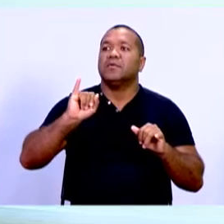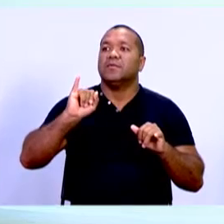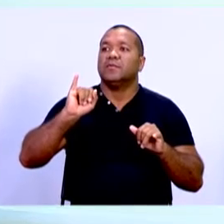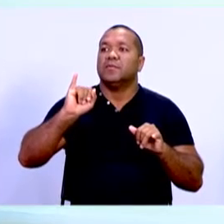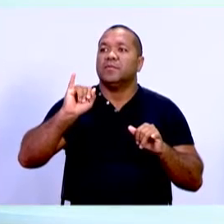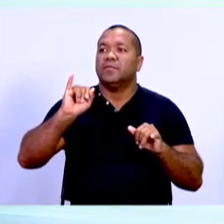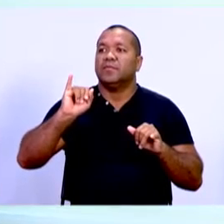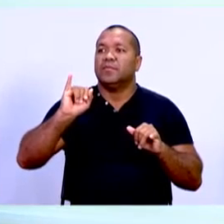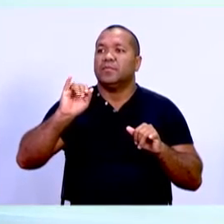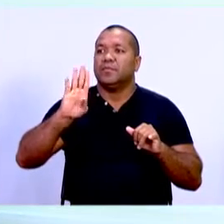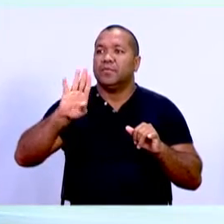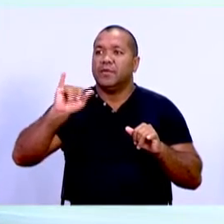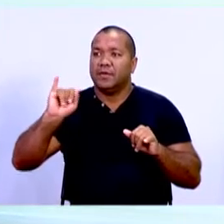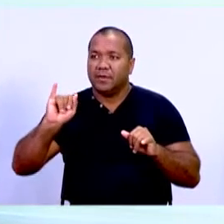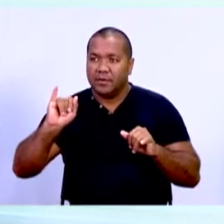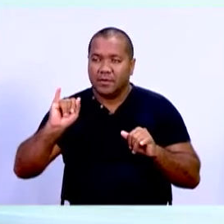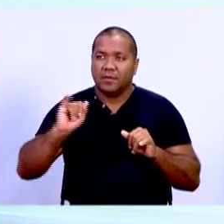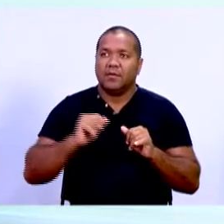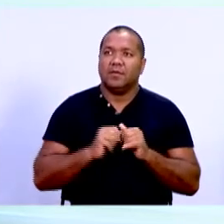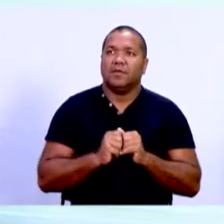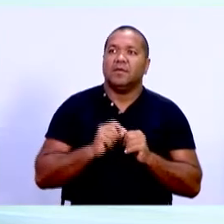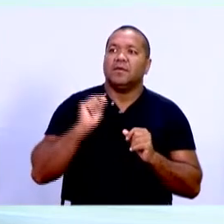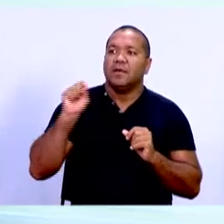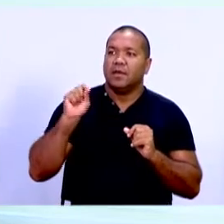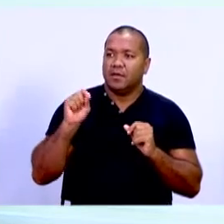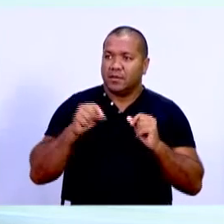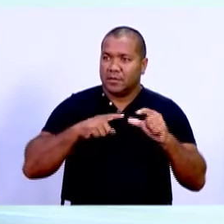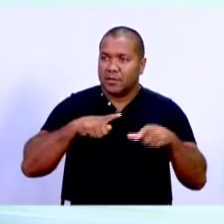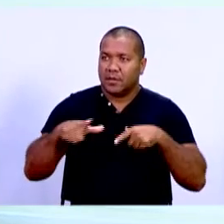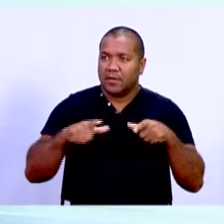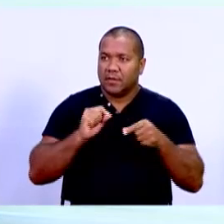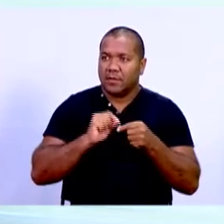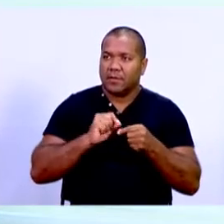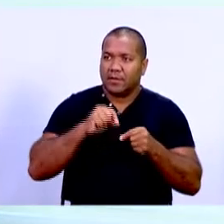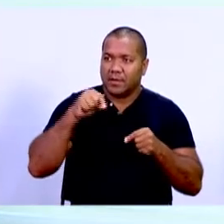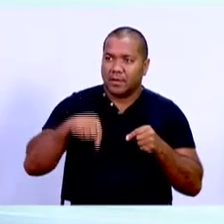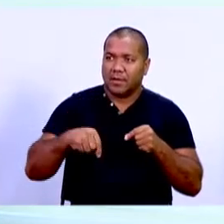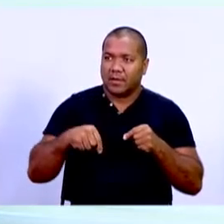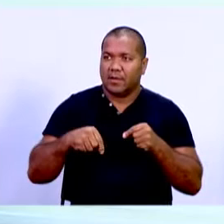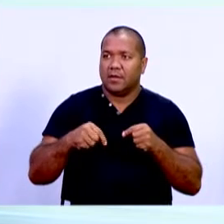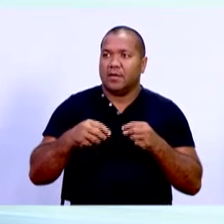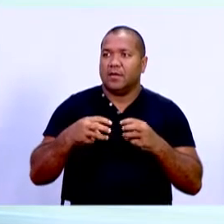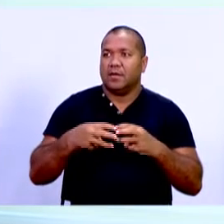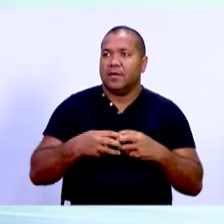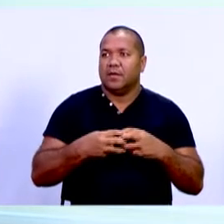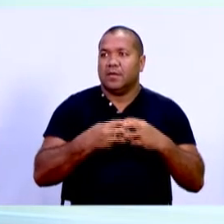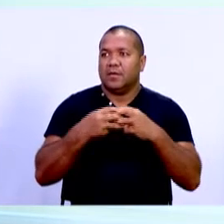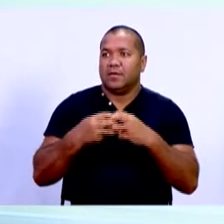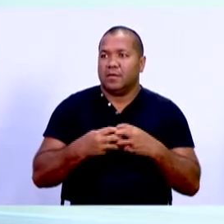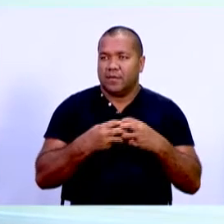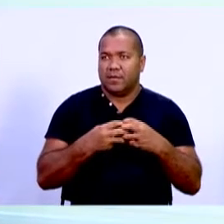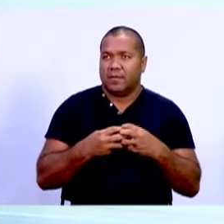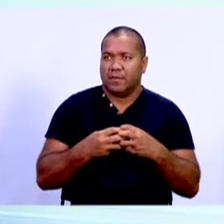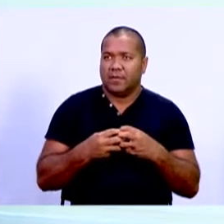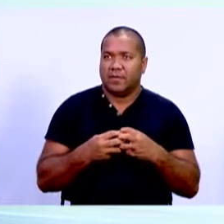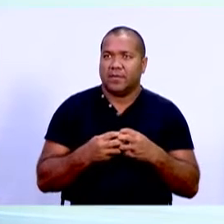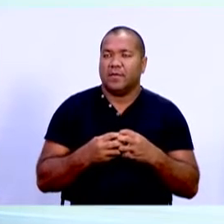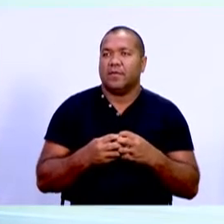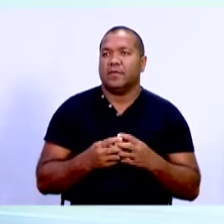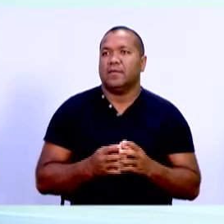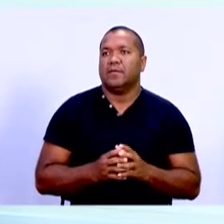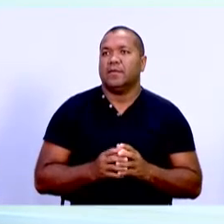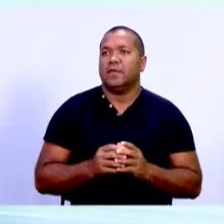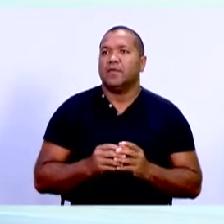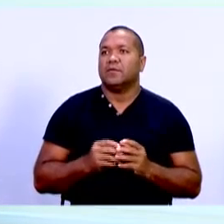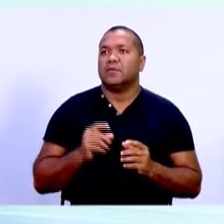Intelligence. E é exatamente isso que é feito aqui no Instituto Federal. Então, foi desenvolvida uma ferramenta que faz exatamente